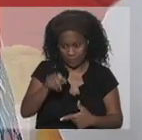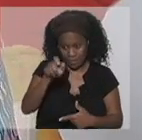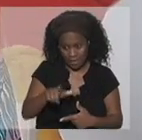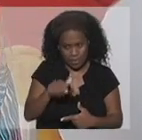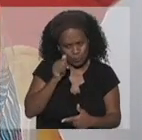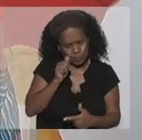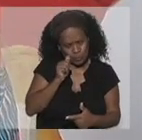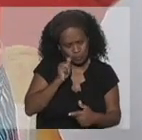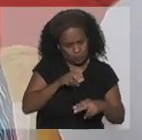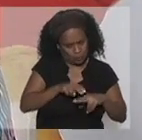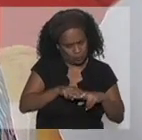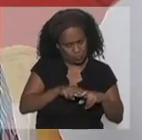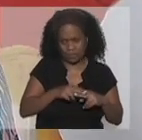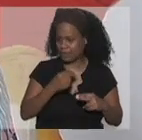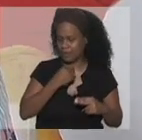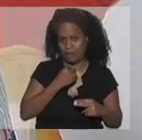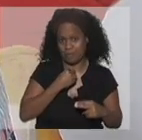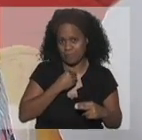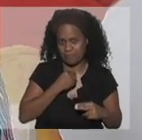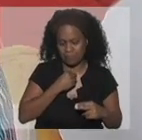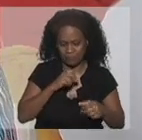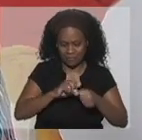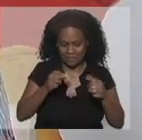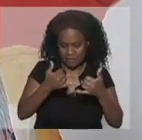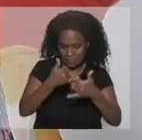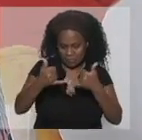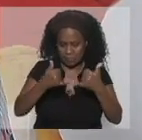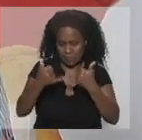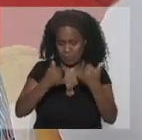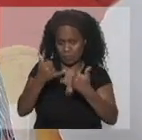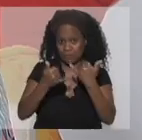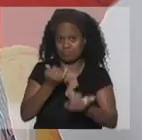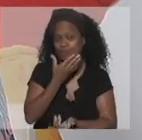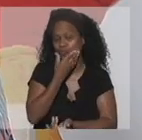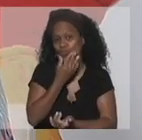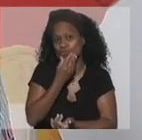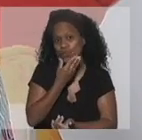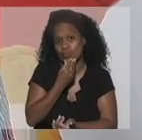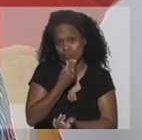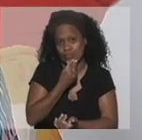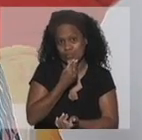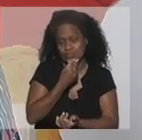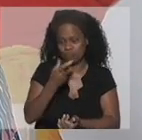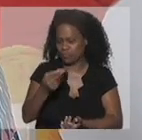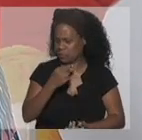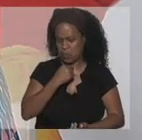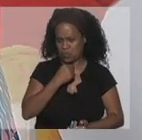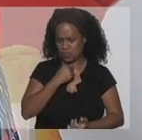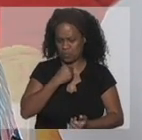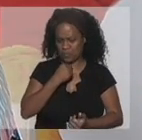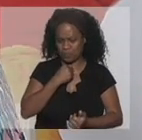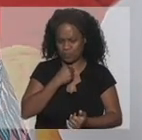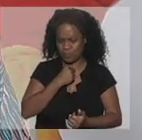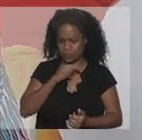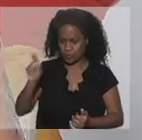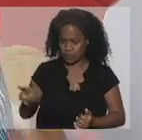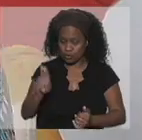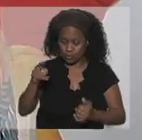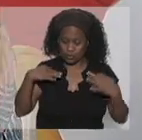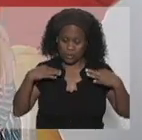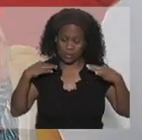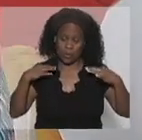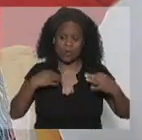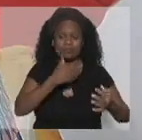é uma mocinha, você não pode fazer X, Y, Z, você não pode se